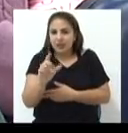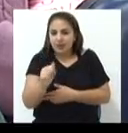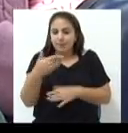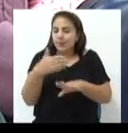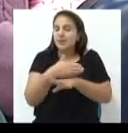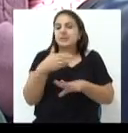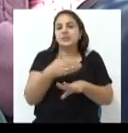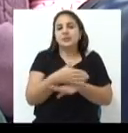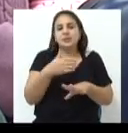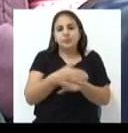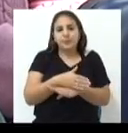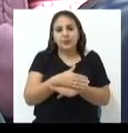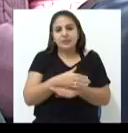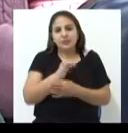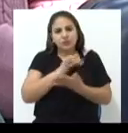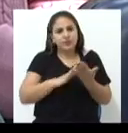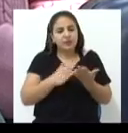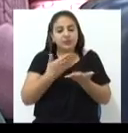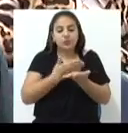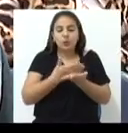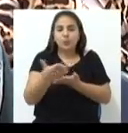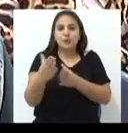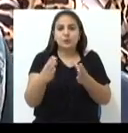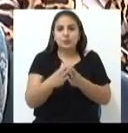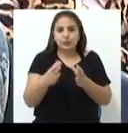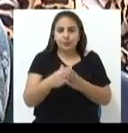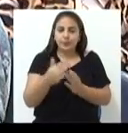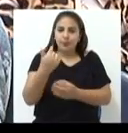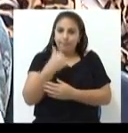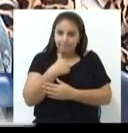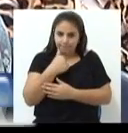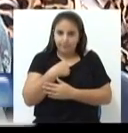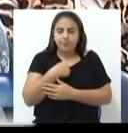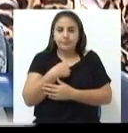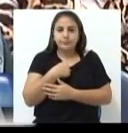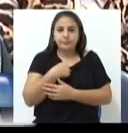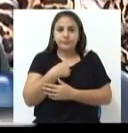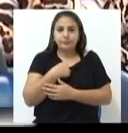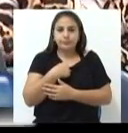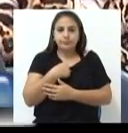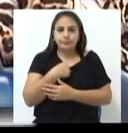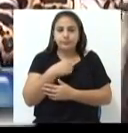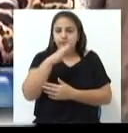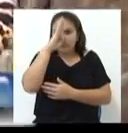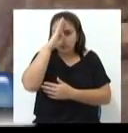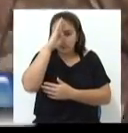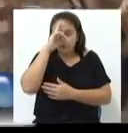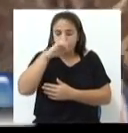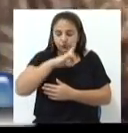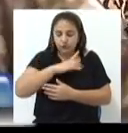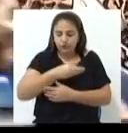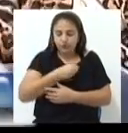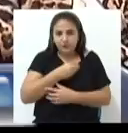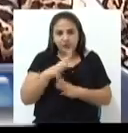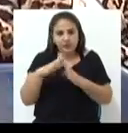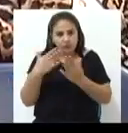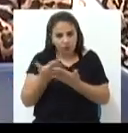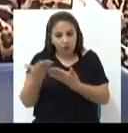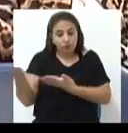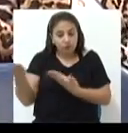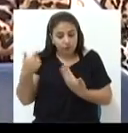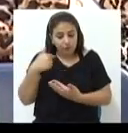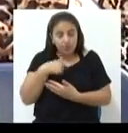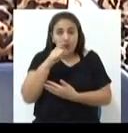atividades desde a fundação do grupo. O meu sobrinho estava no colégio e convidou a minha